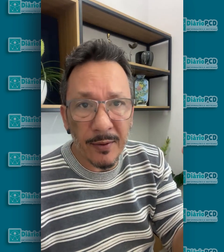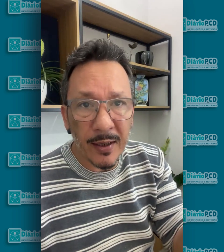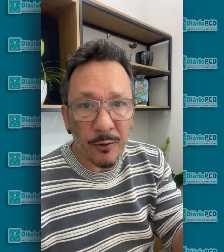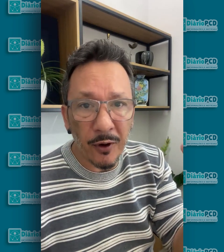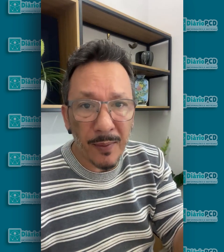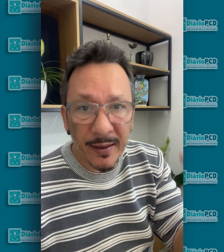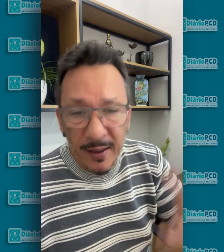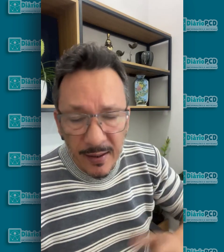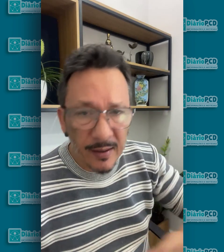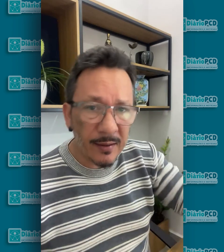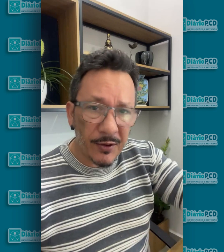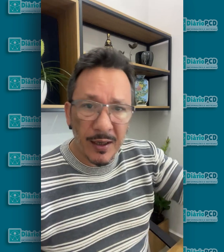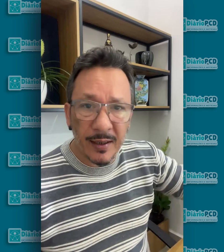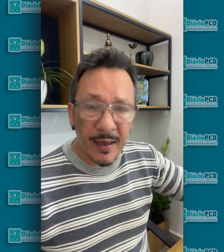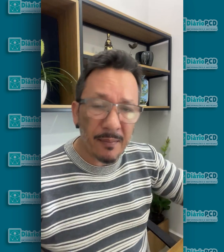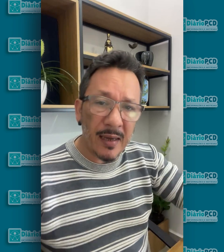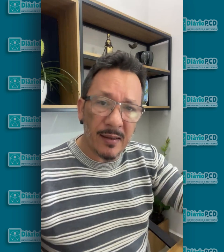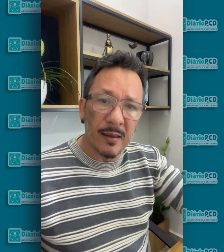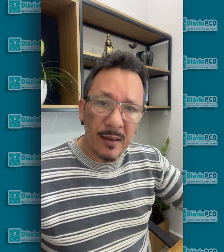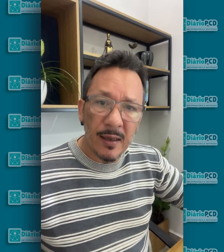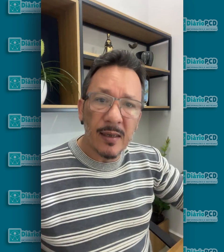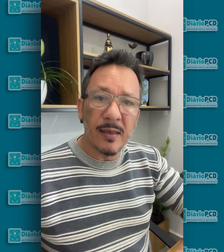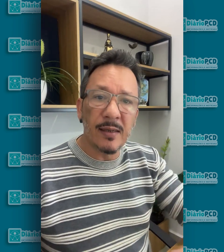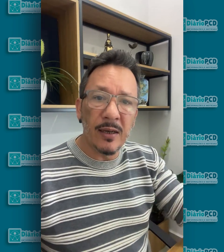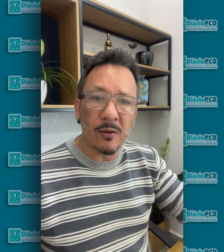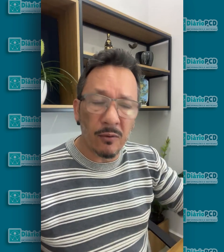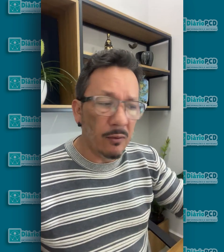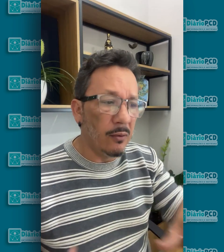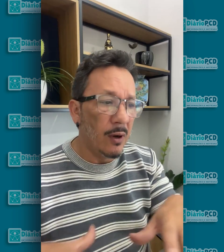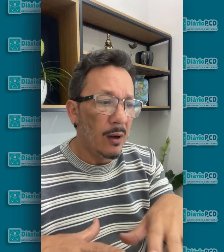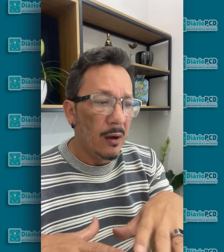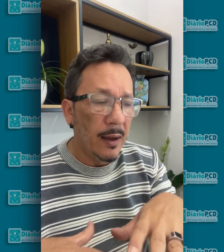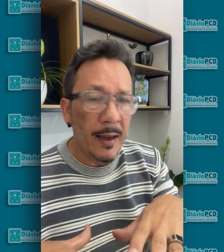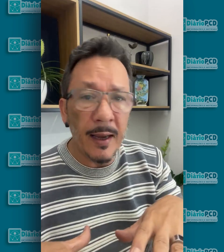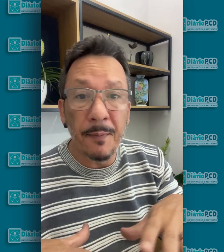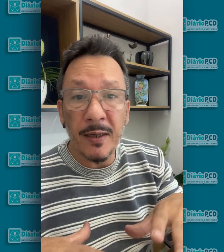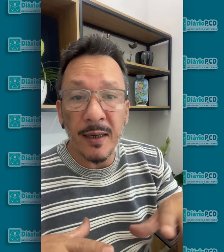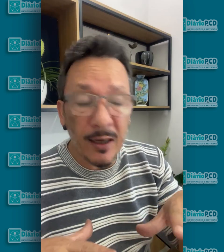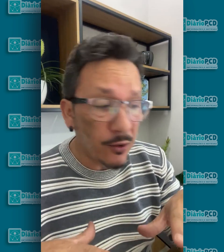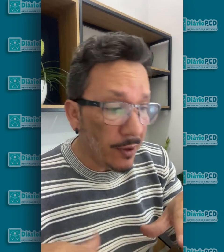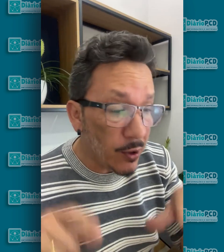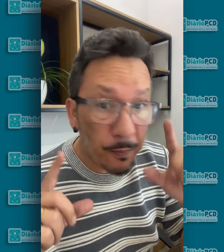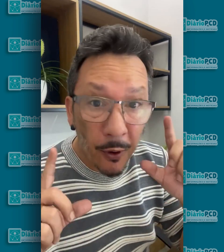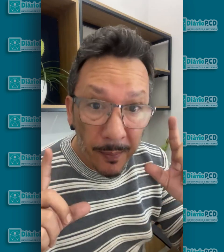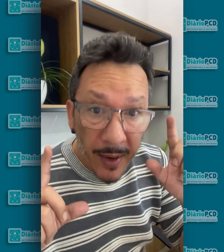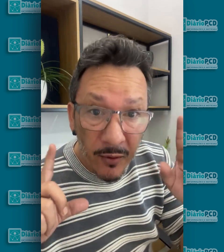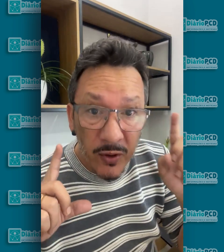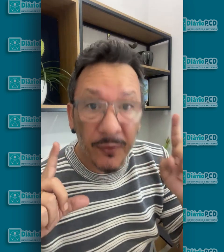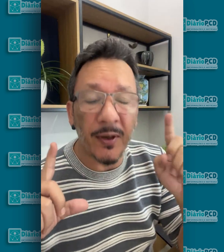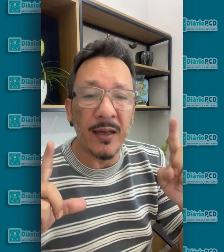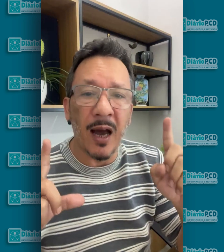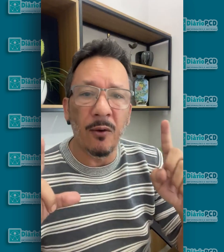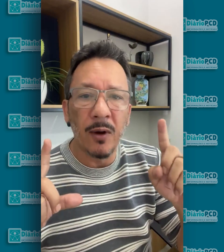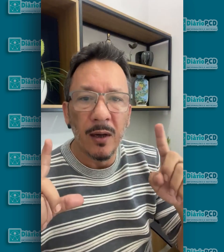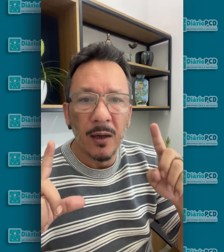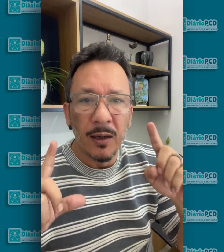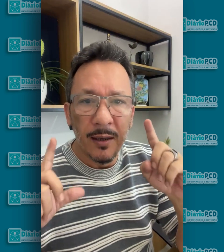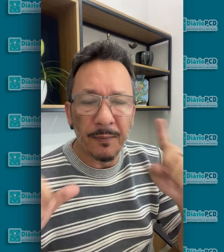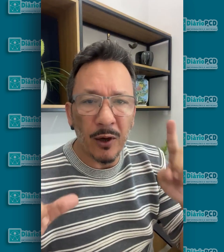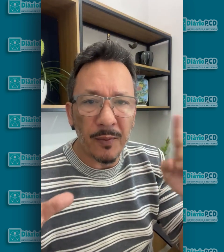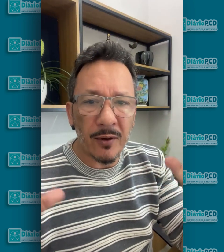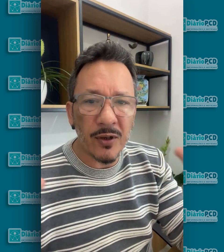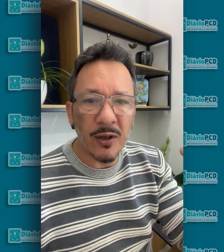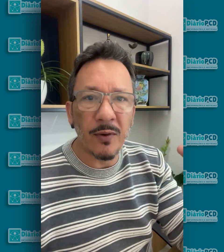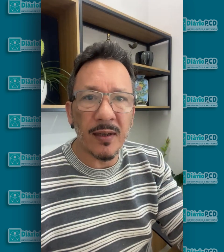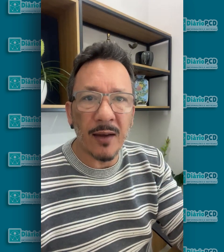matriz, ela tem um escritório matriz e tinha que ter mais 5 representações por meio de filial